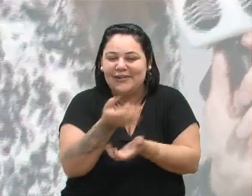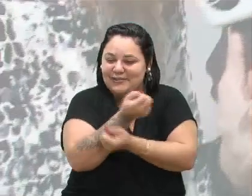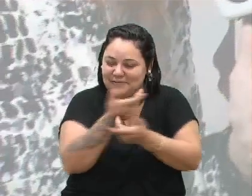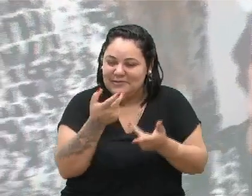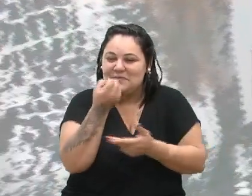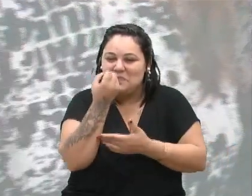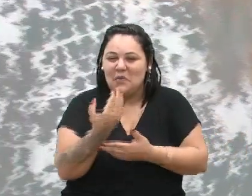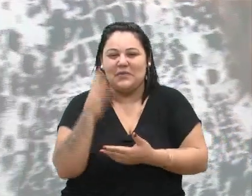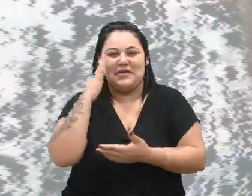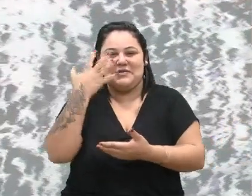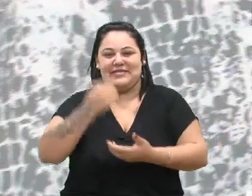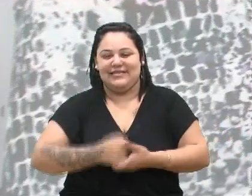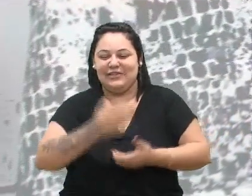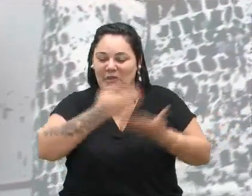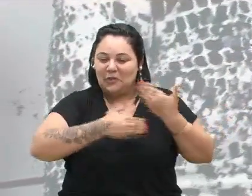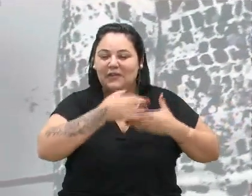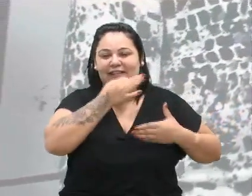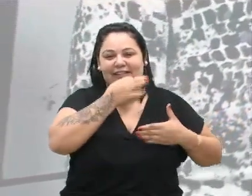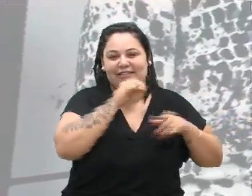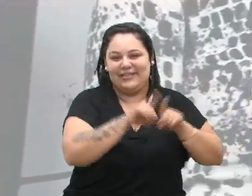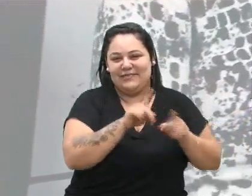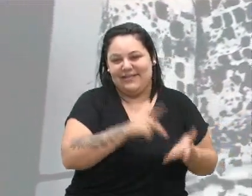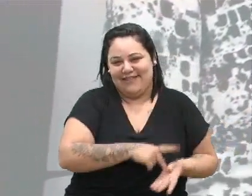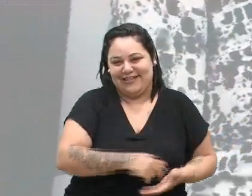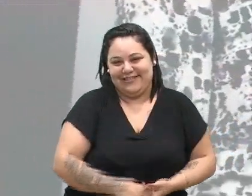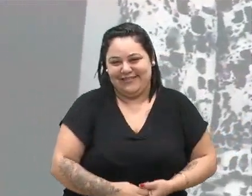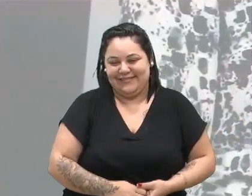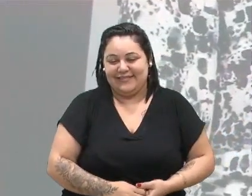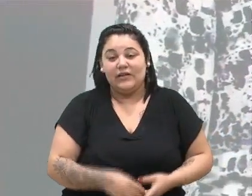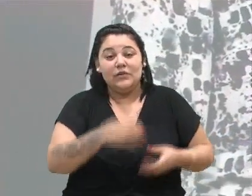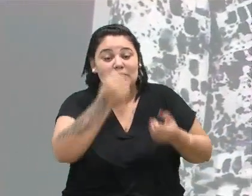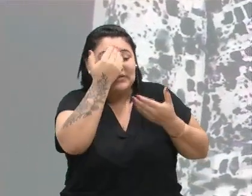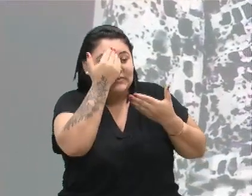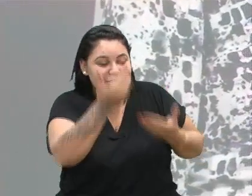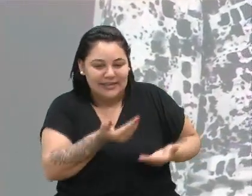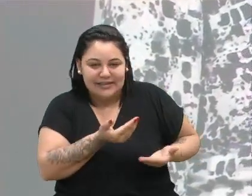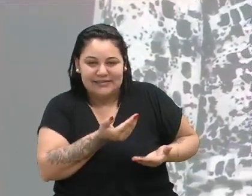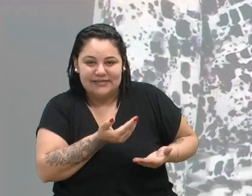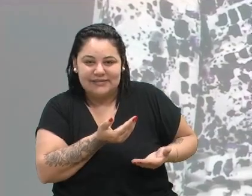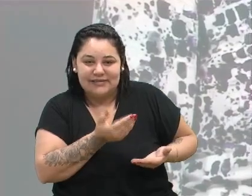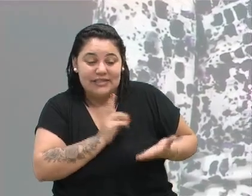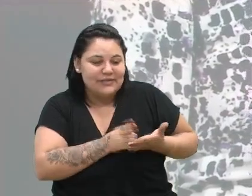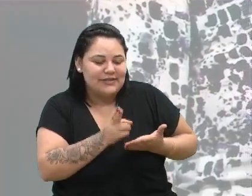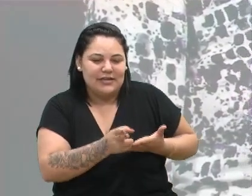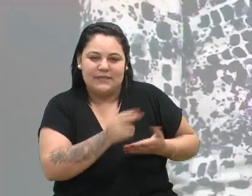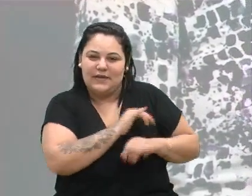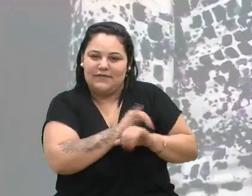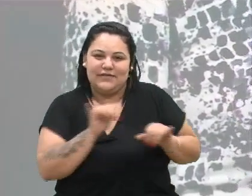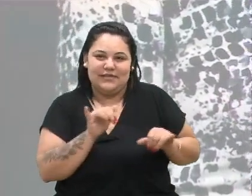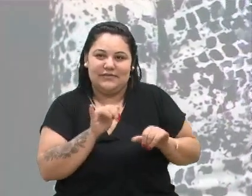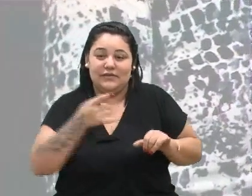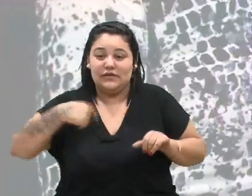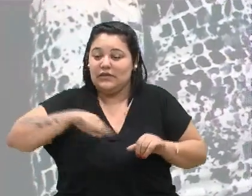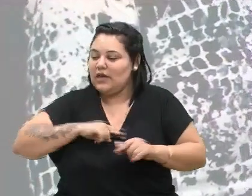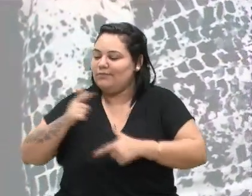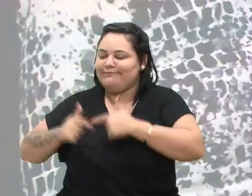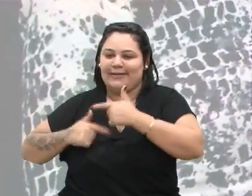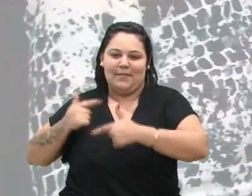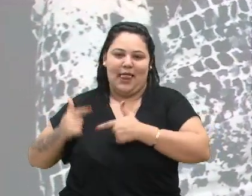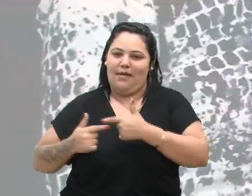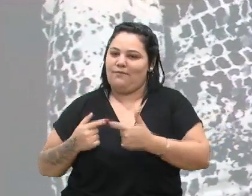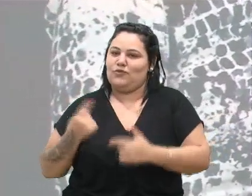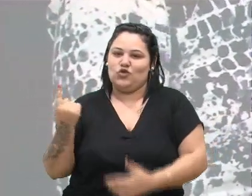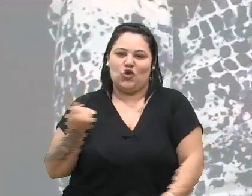vereador? Toda a cidade, na verdade, está colhendo, né? Muito obrigado. E eu, como eu sempre digo, né, não trabalhamos sozinho,